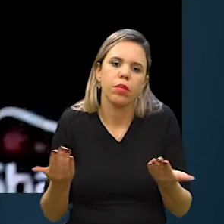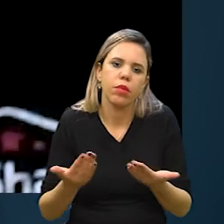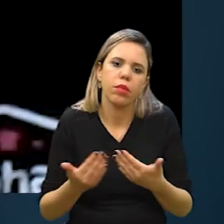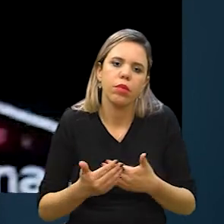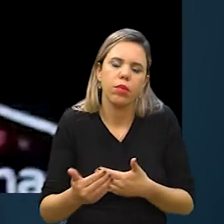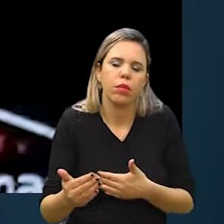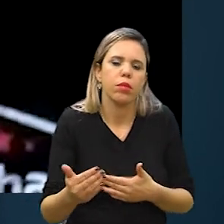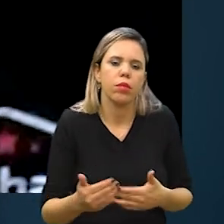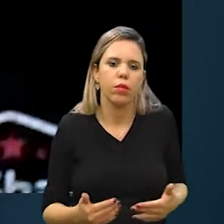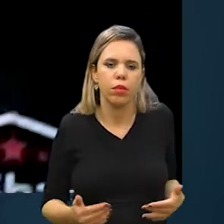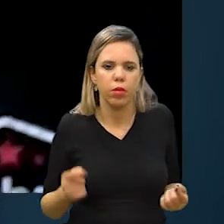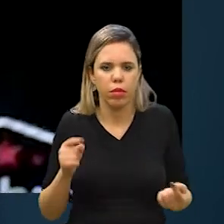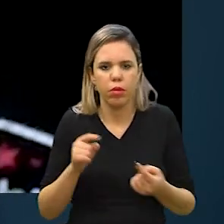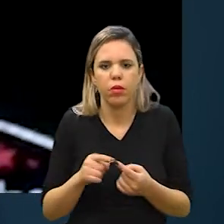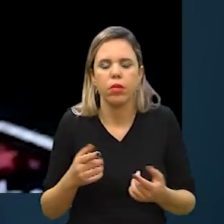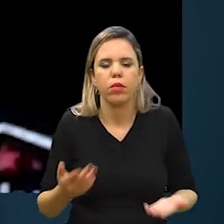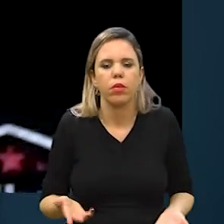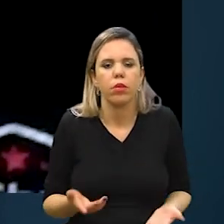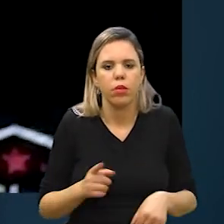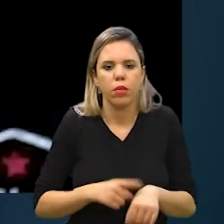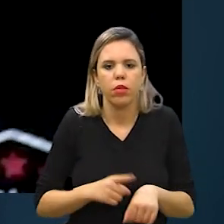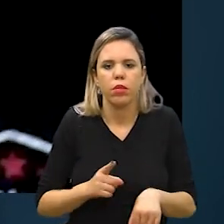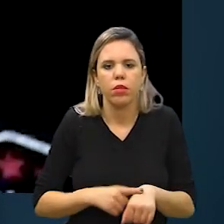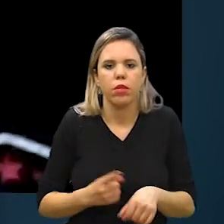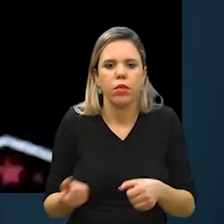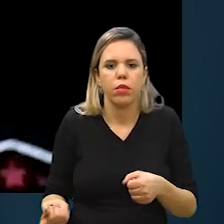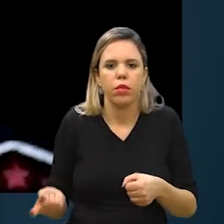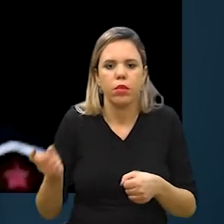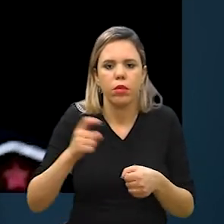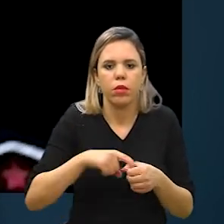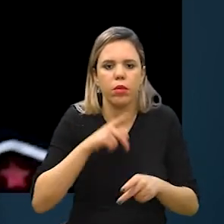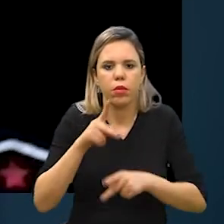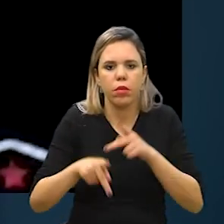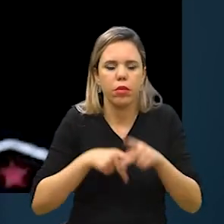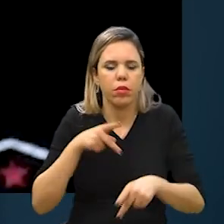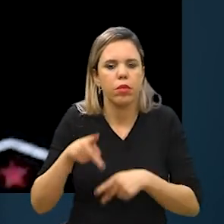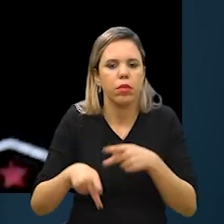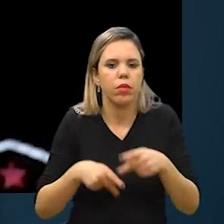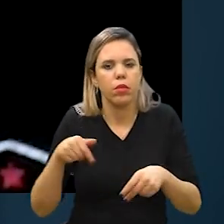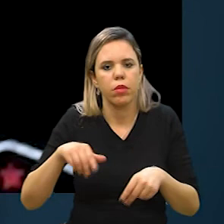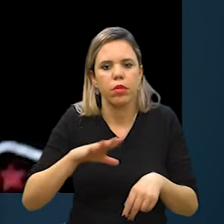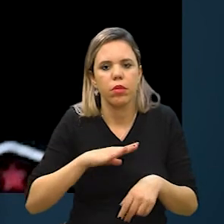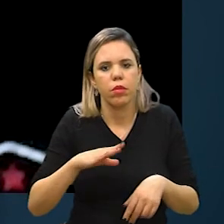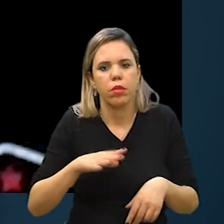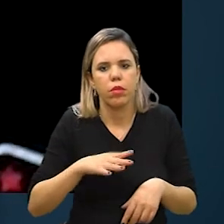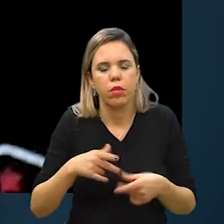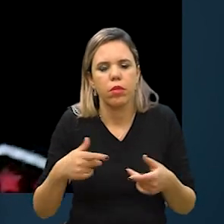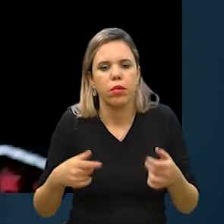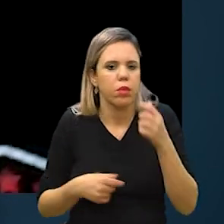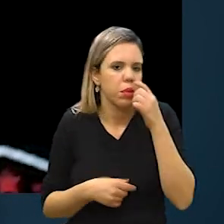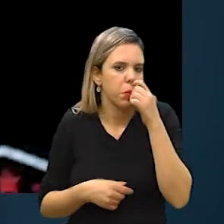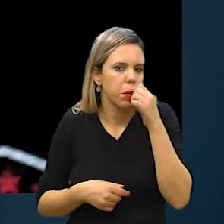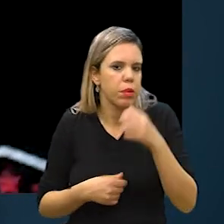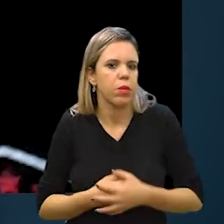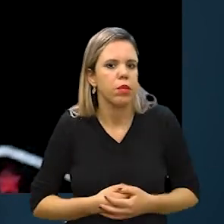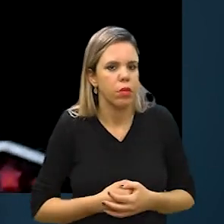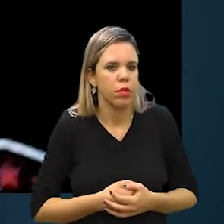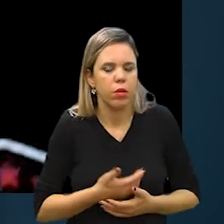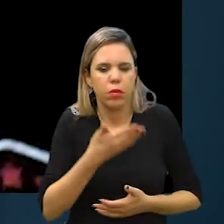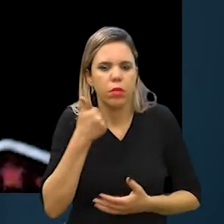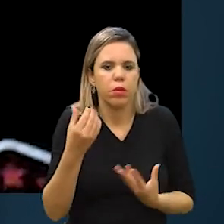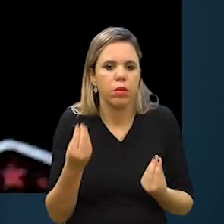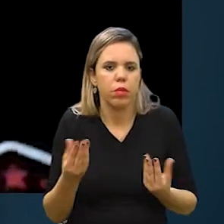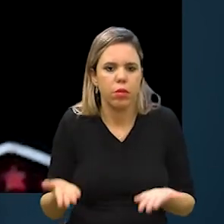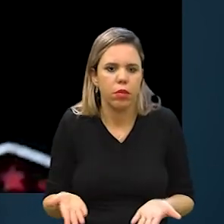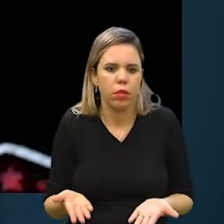muito positiva a partir de agora. A gente já está sentindo o momento ali da retomada, onde o pessoal está sendo vacinado aqui na cidade, e as coisas já